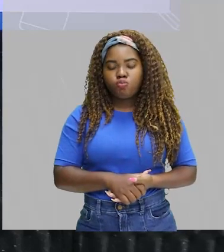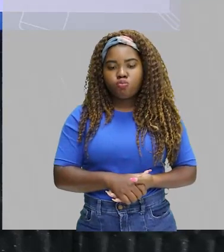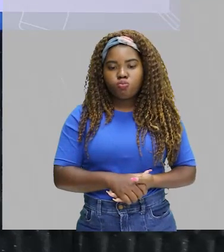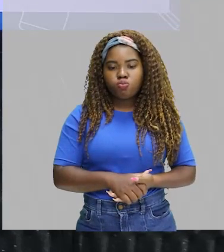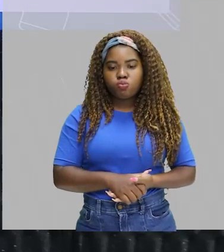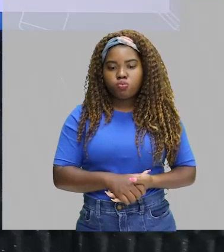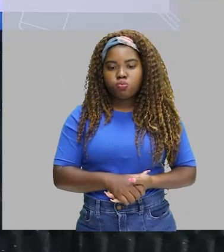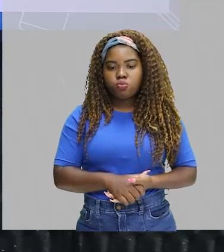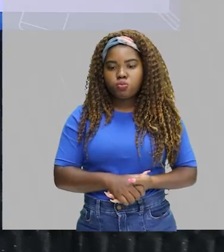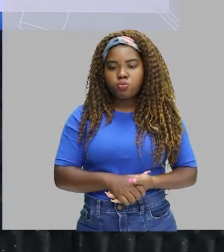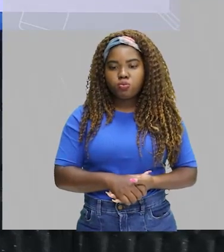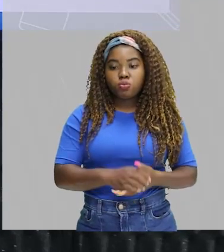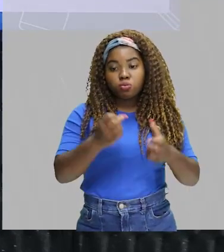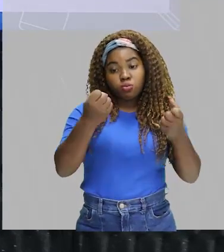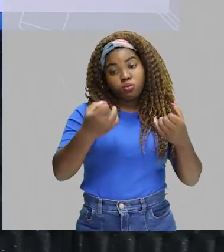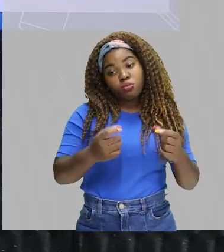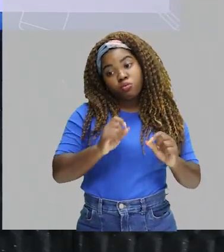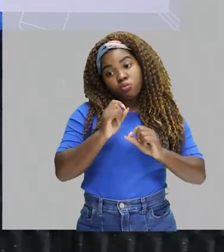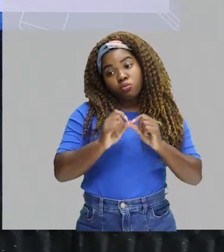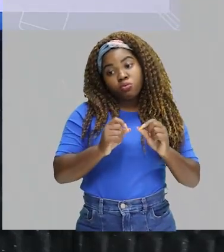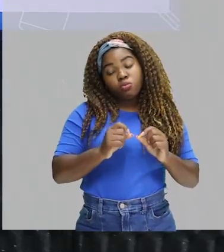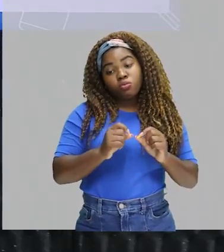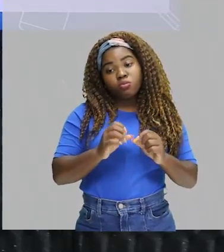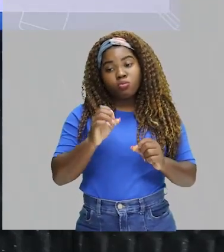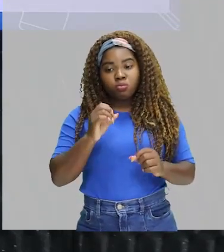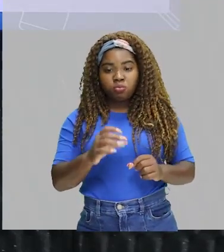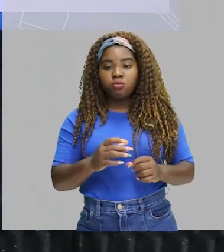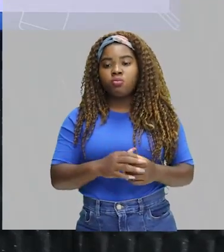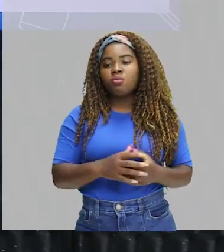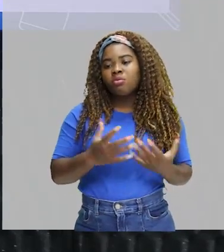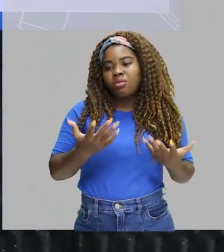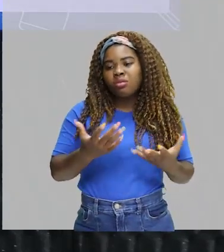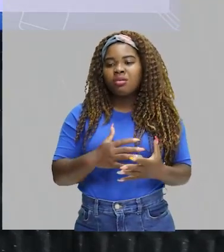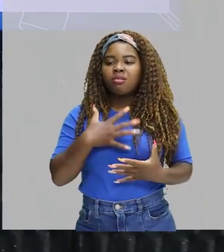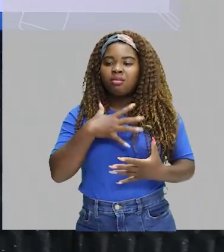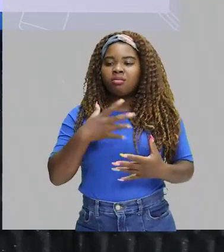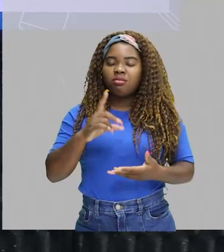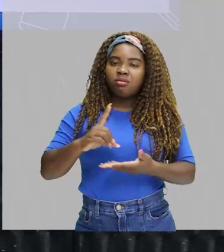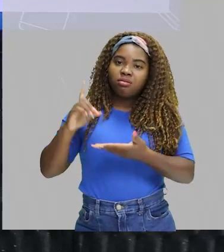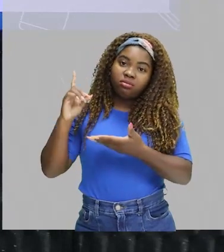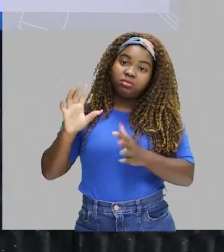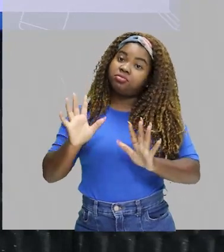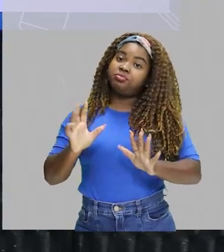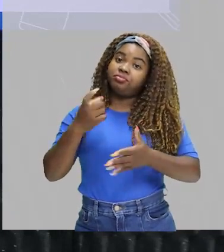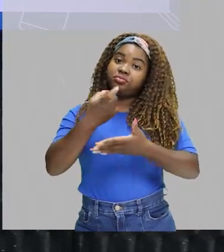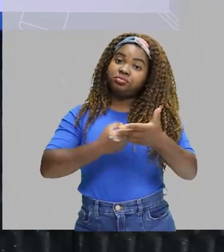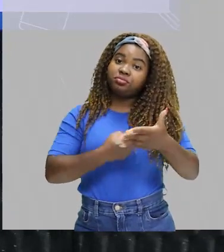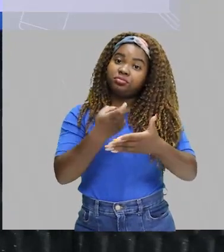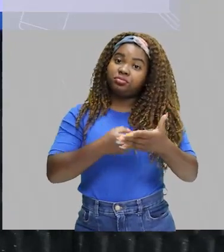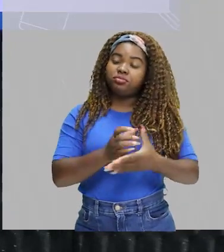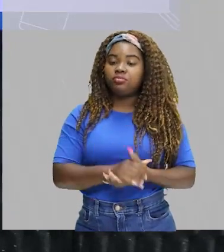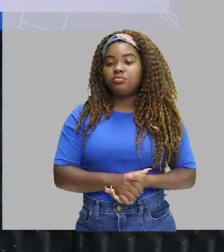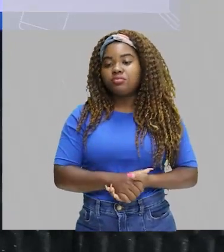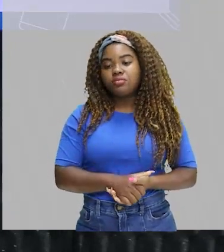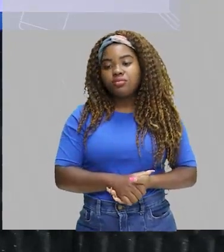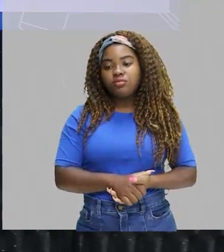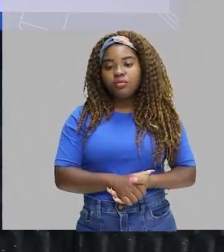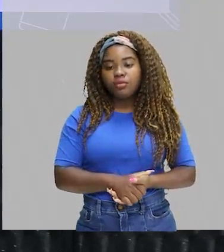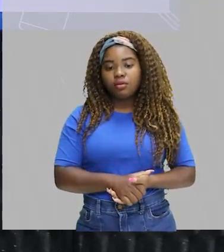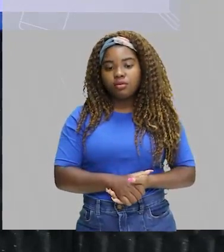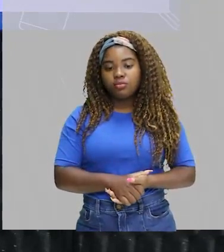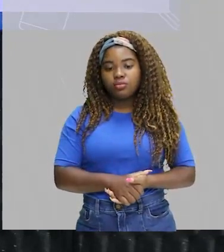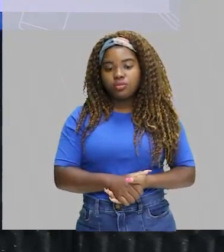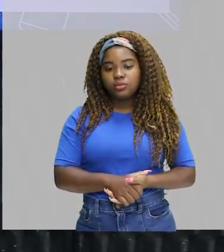romper com religião. Ele só está falando que não é uma questão só de agradar a Deus. Tá? Então não vamos extrapolar o sentido daquilo que